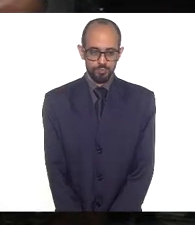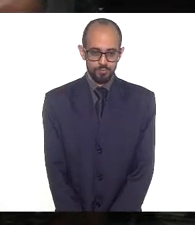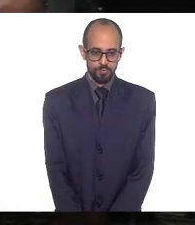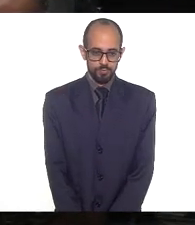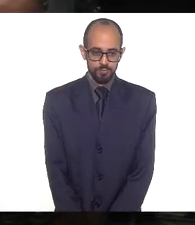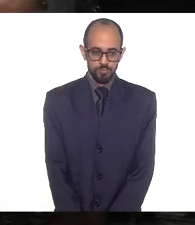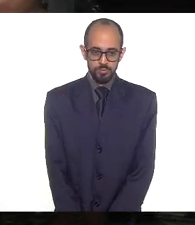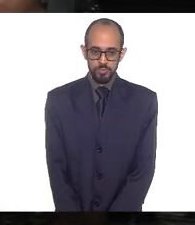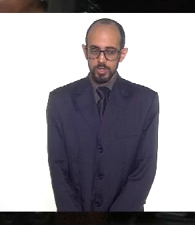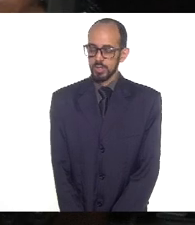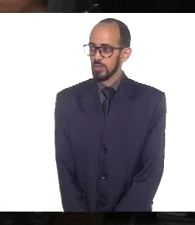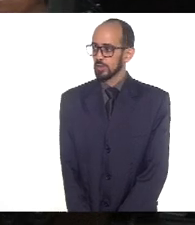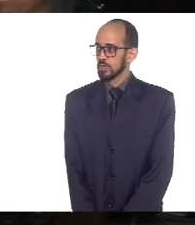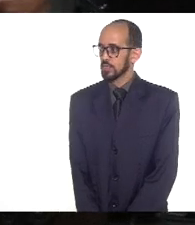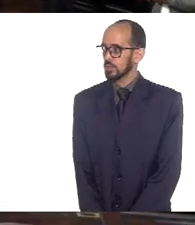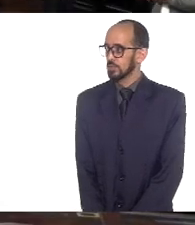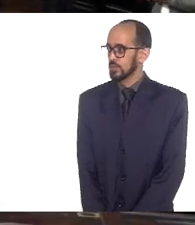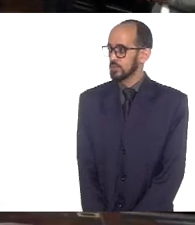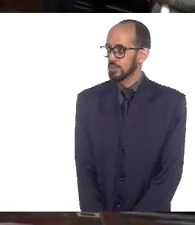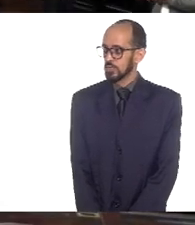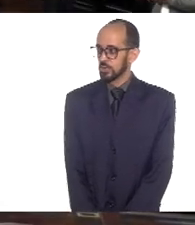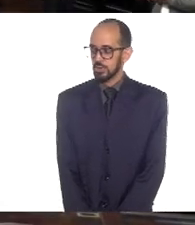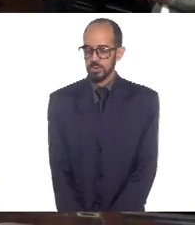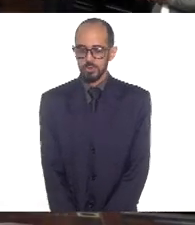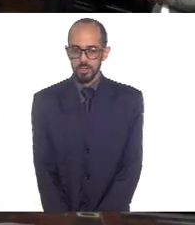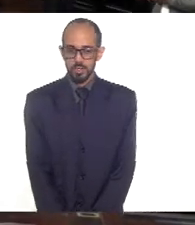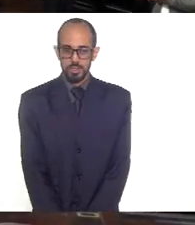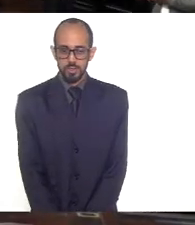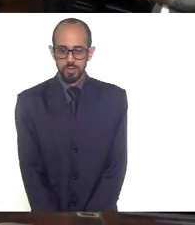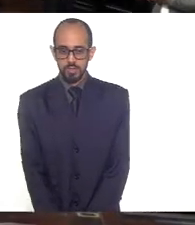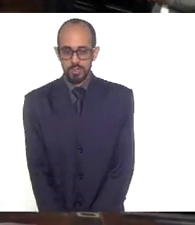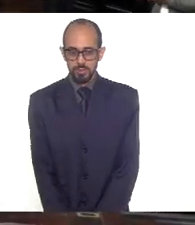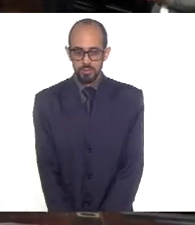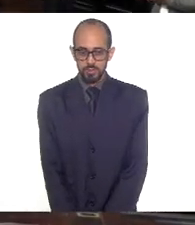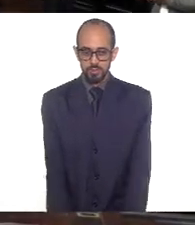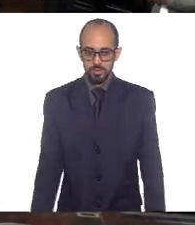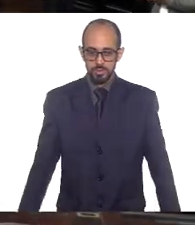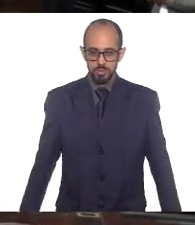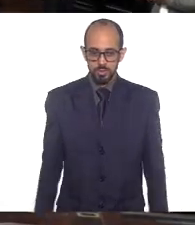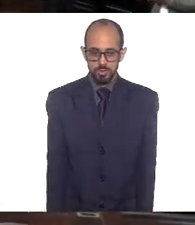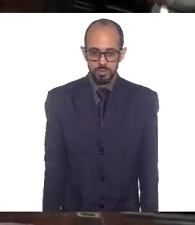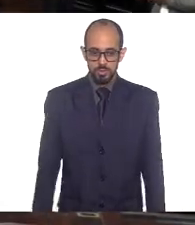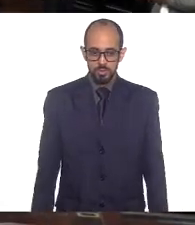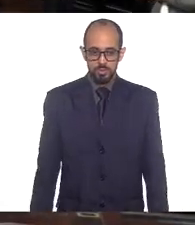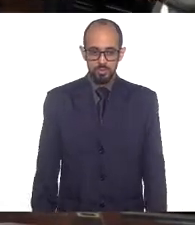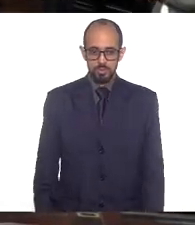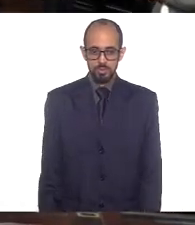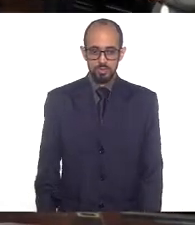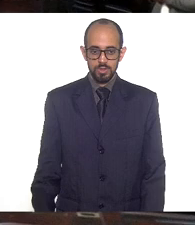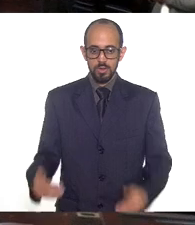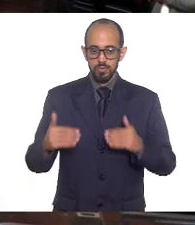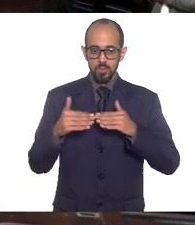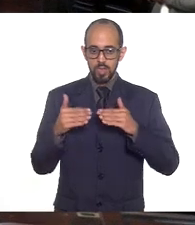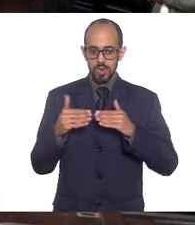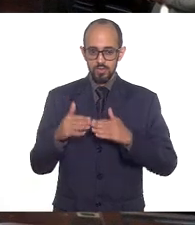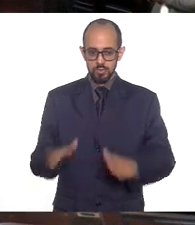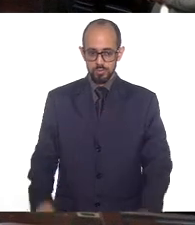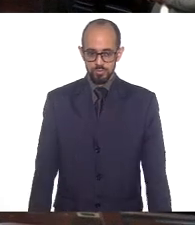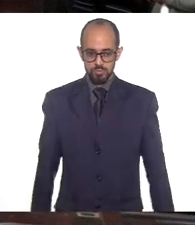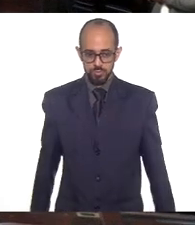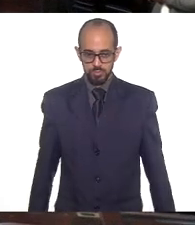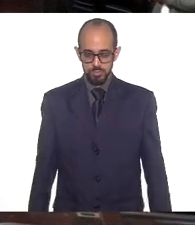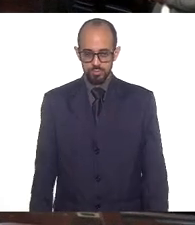é uma o resultado Márcio a é favorável